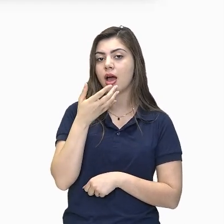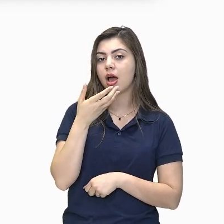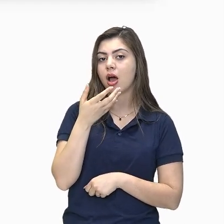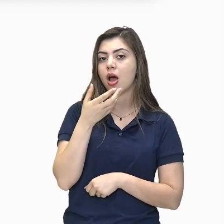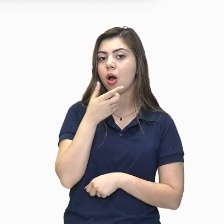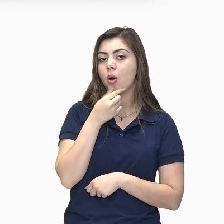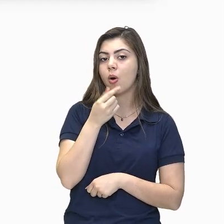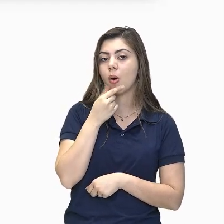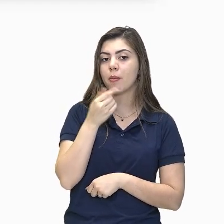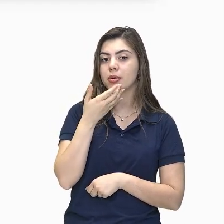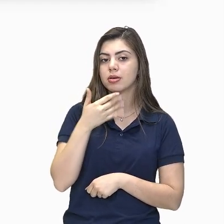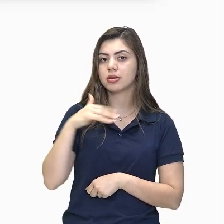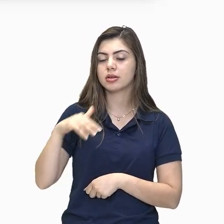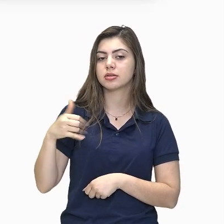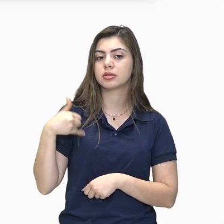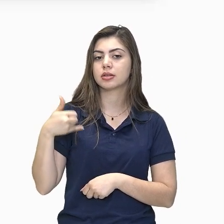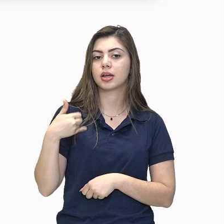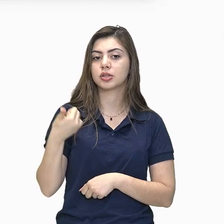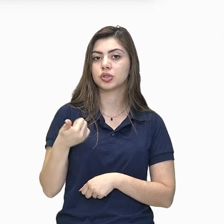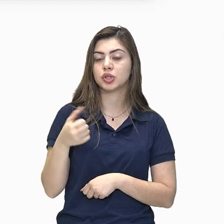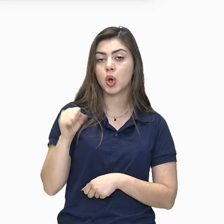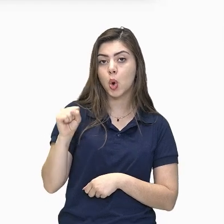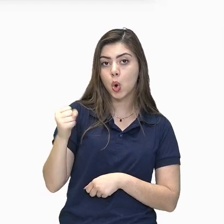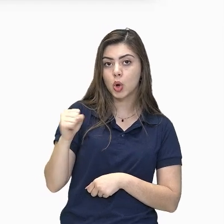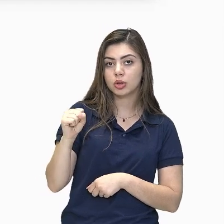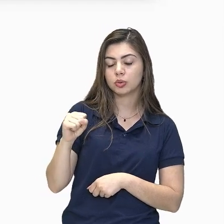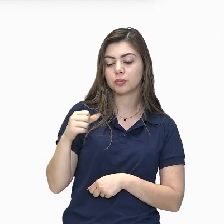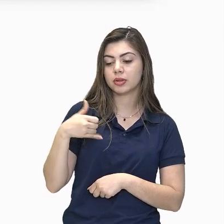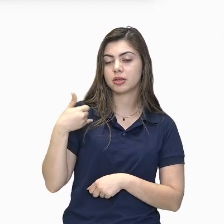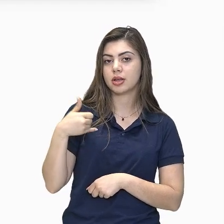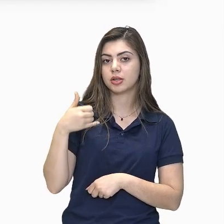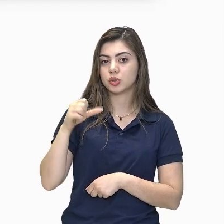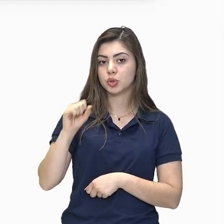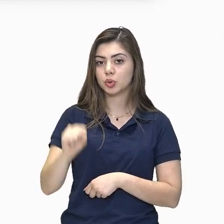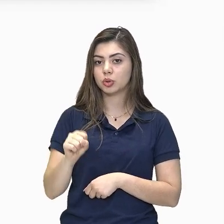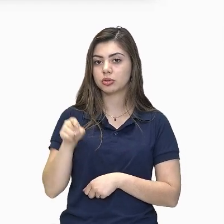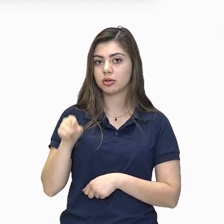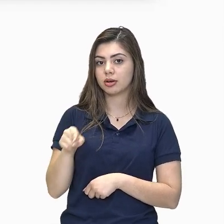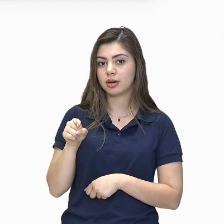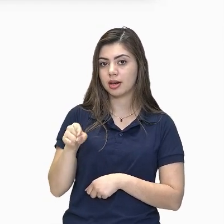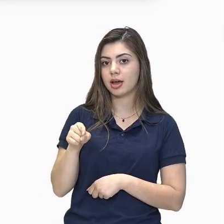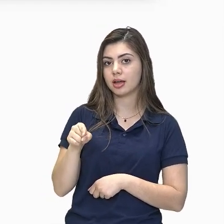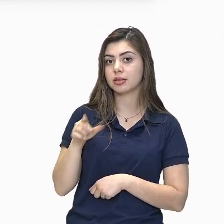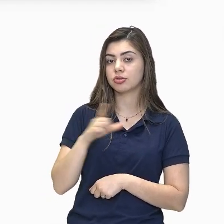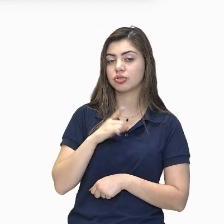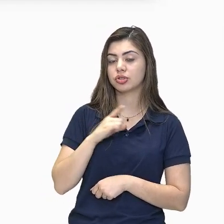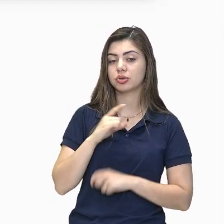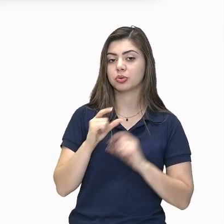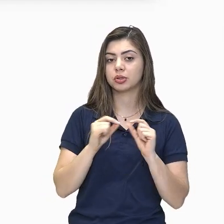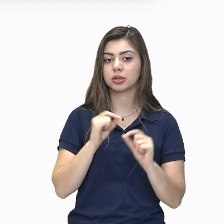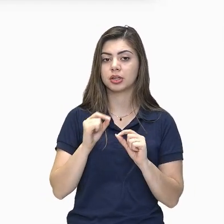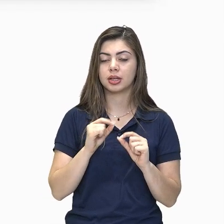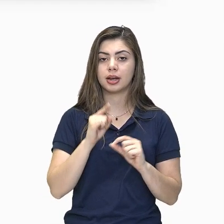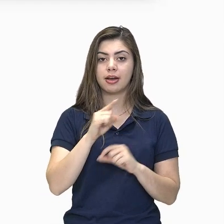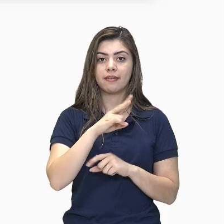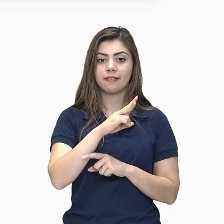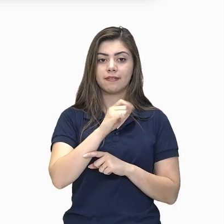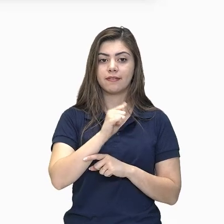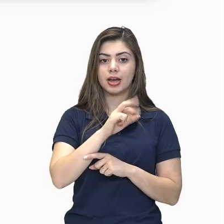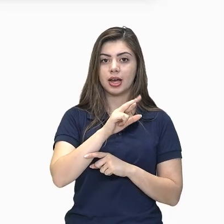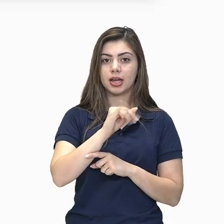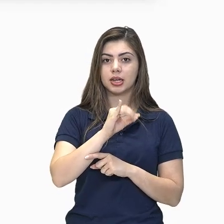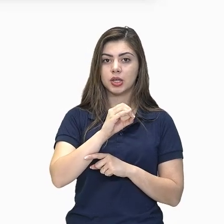o pus da varíola bovina. Então, ele pegou uma pessoa que apresentava a varíola bovina, pegou a secreção que